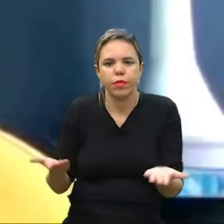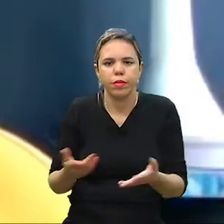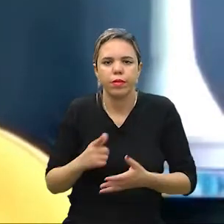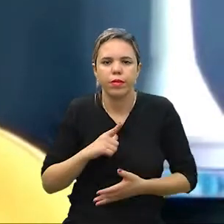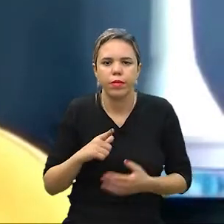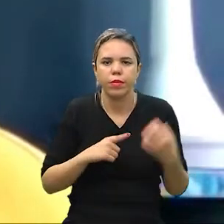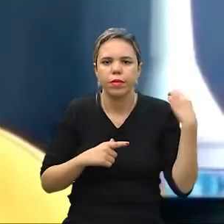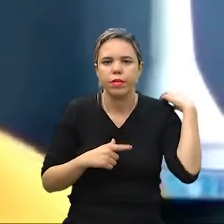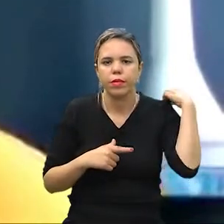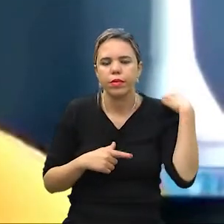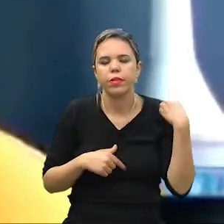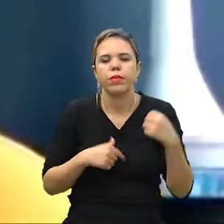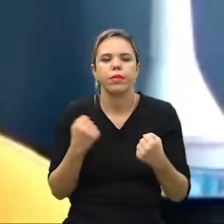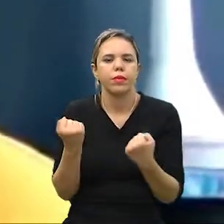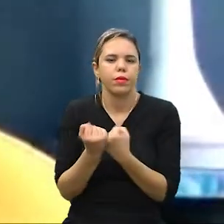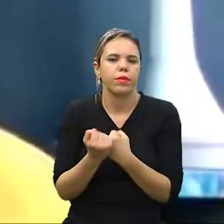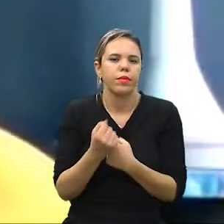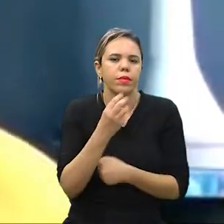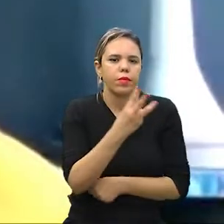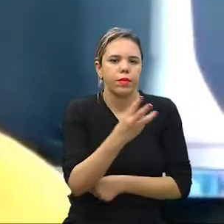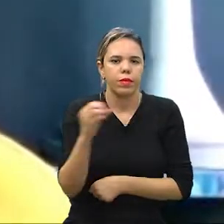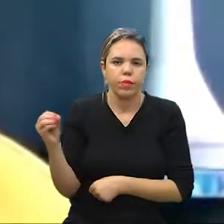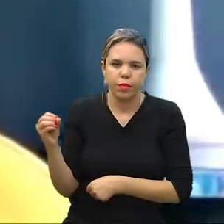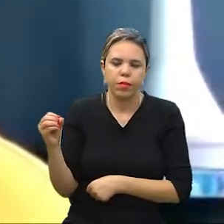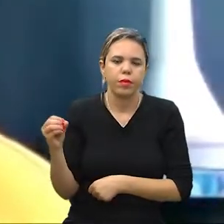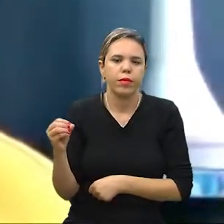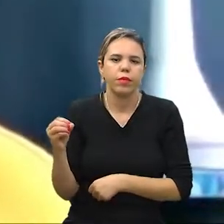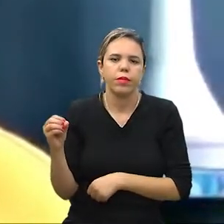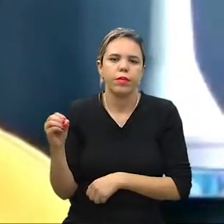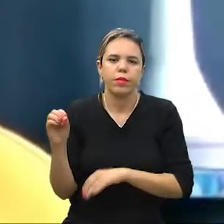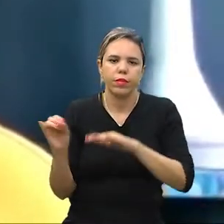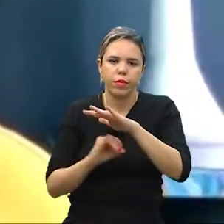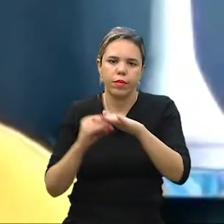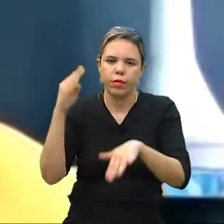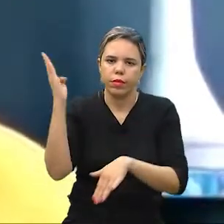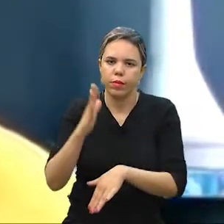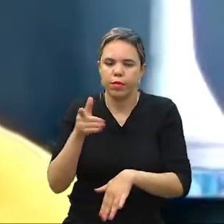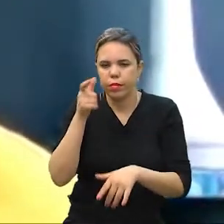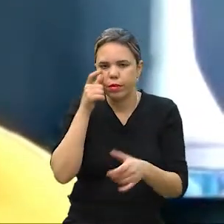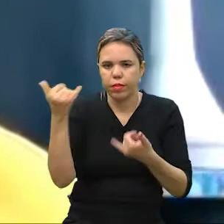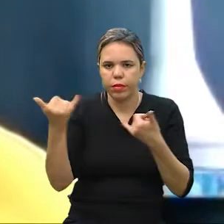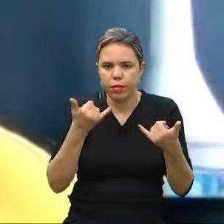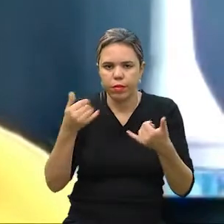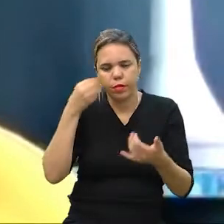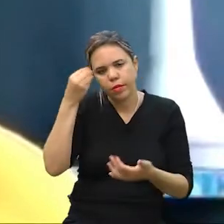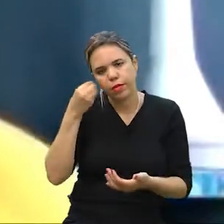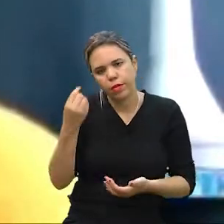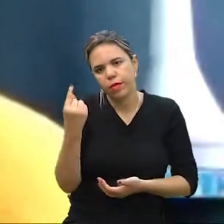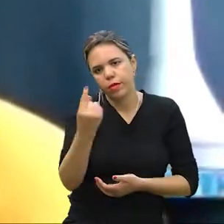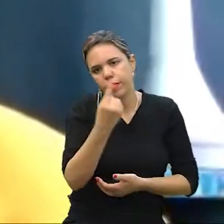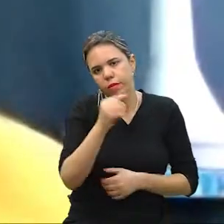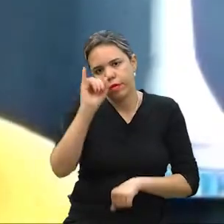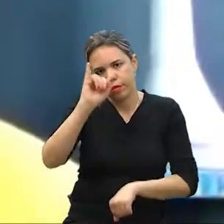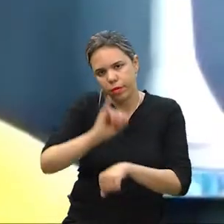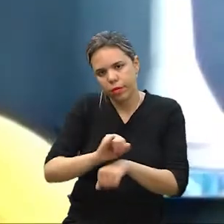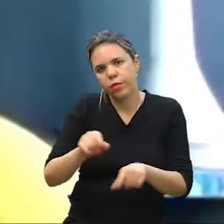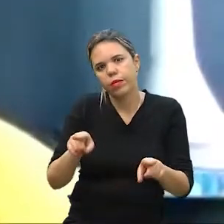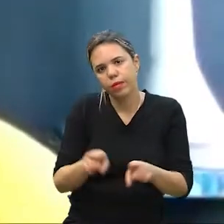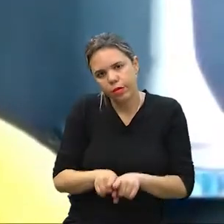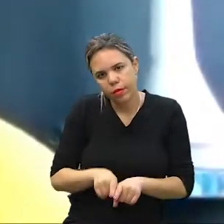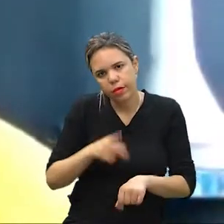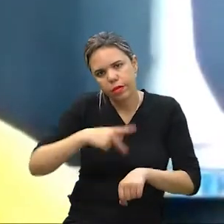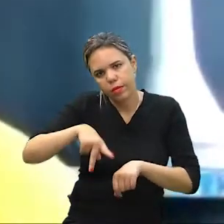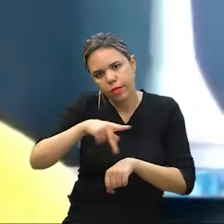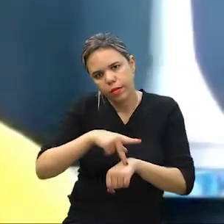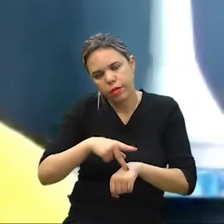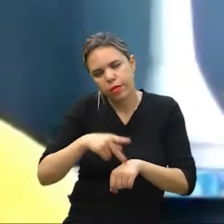tem apoiado mais de 300 organizações a nível nacional, ouvindo muito a experiência internacional de